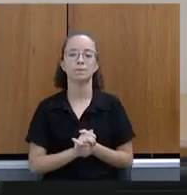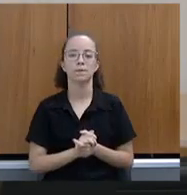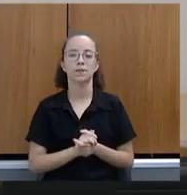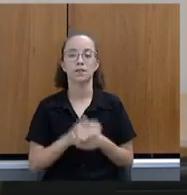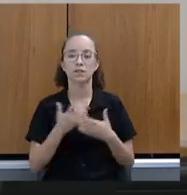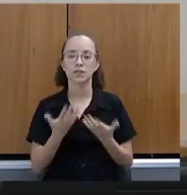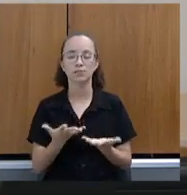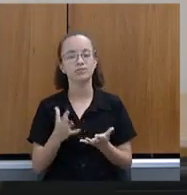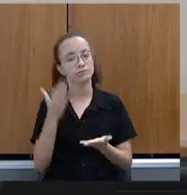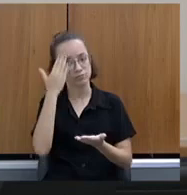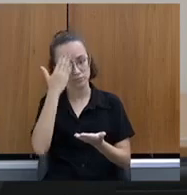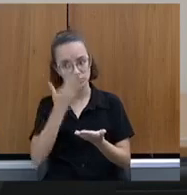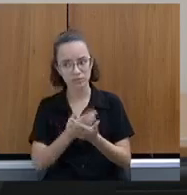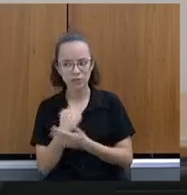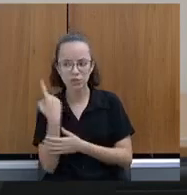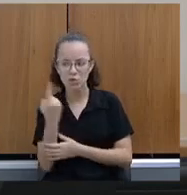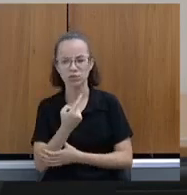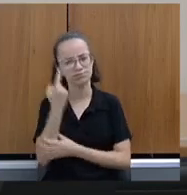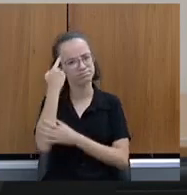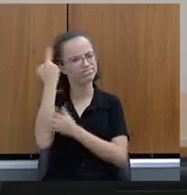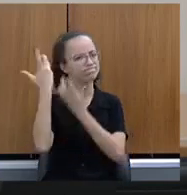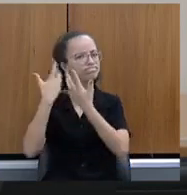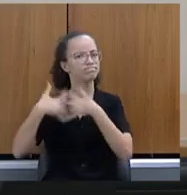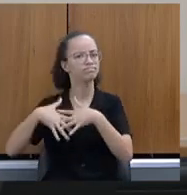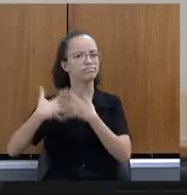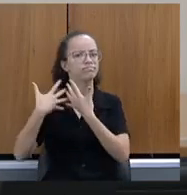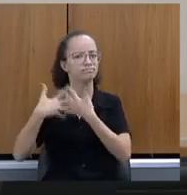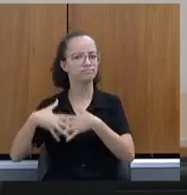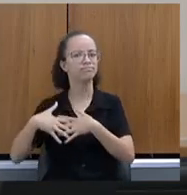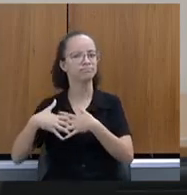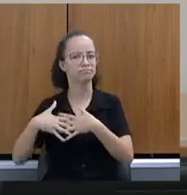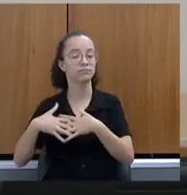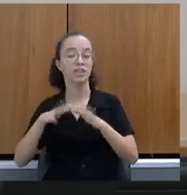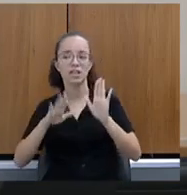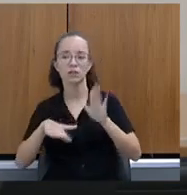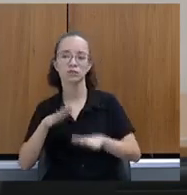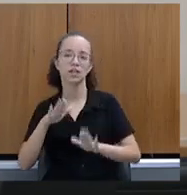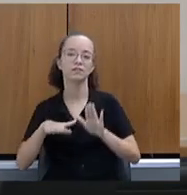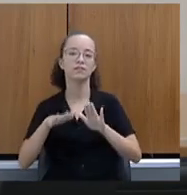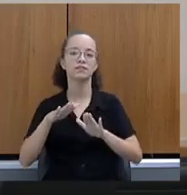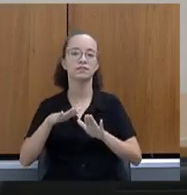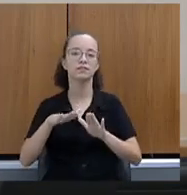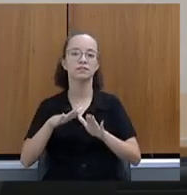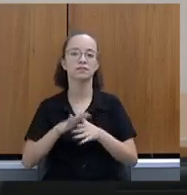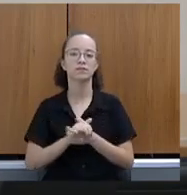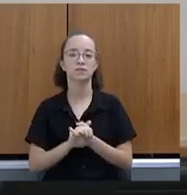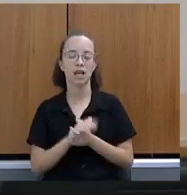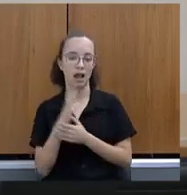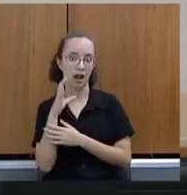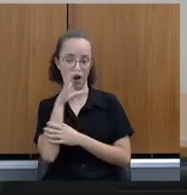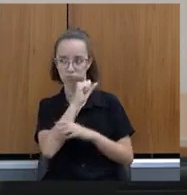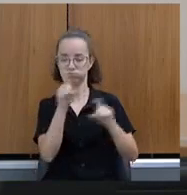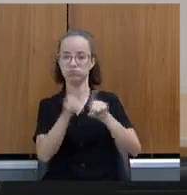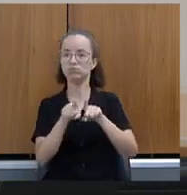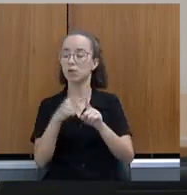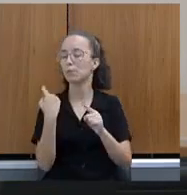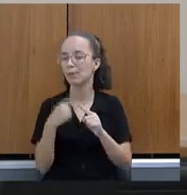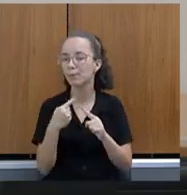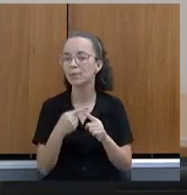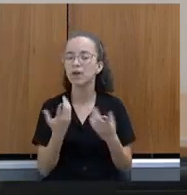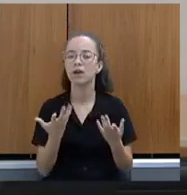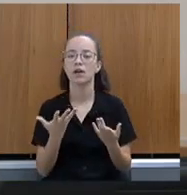que seria algo para gente pensar pensarmos e às vezes até de uma forma bastante rápido porque